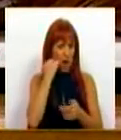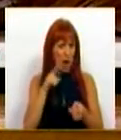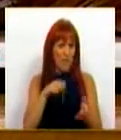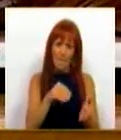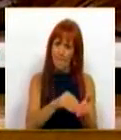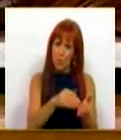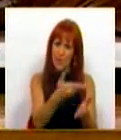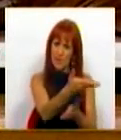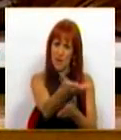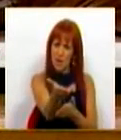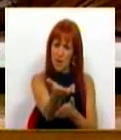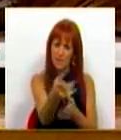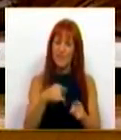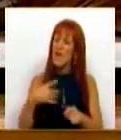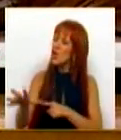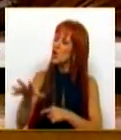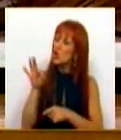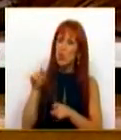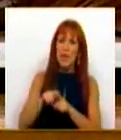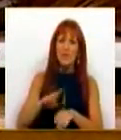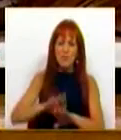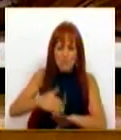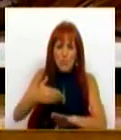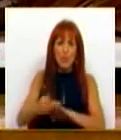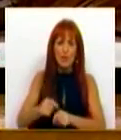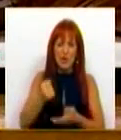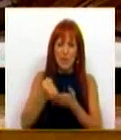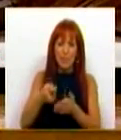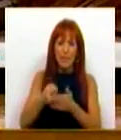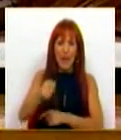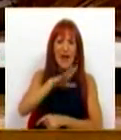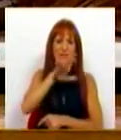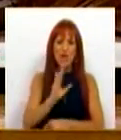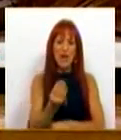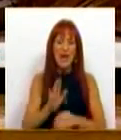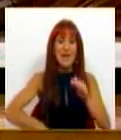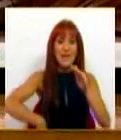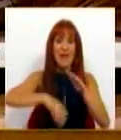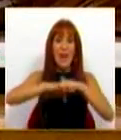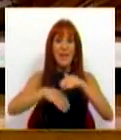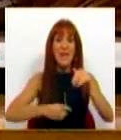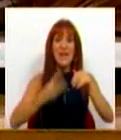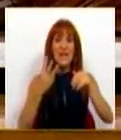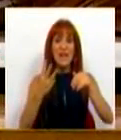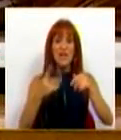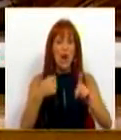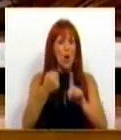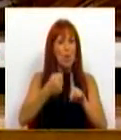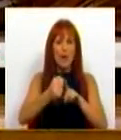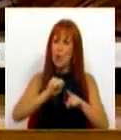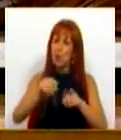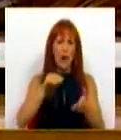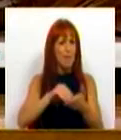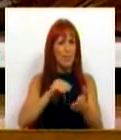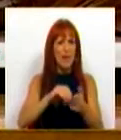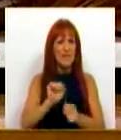de pobreza. Escolhemos reforçar o abono de família para crianças até aos 3 anos, para combater a